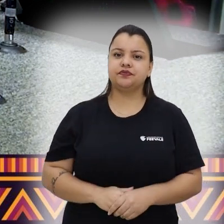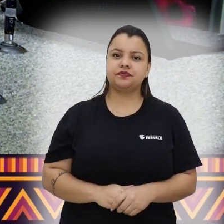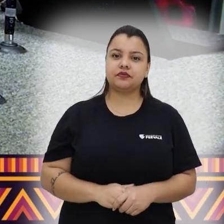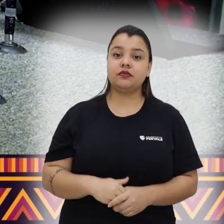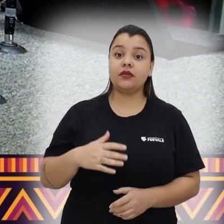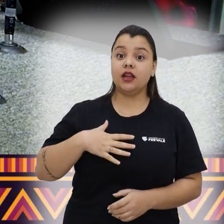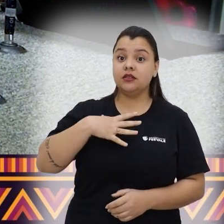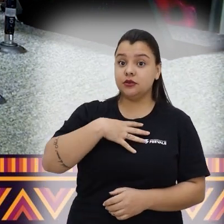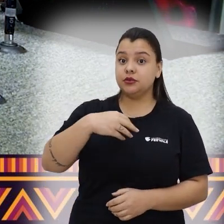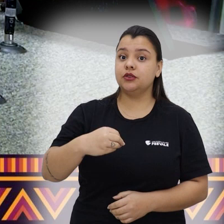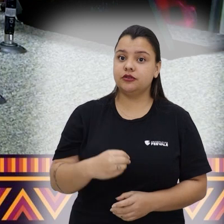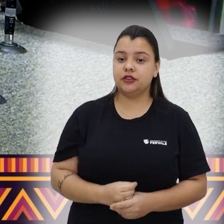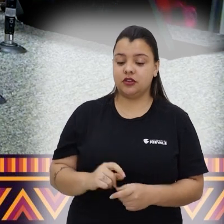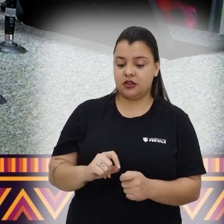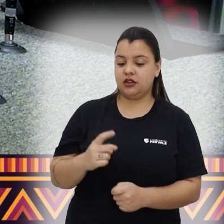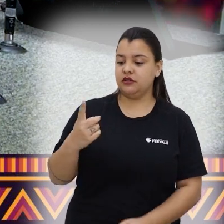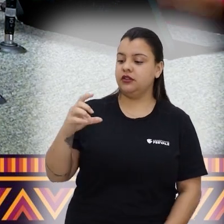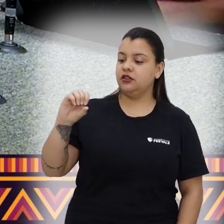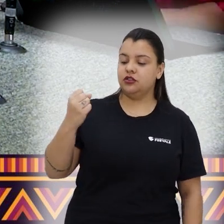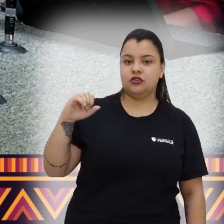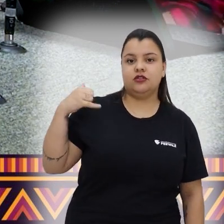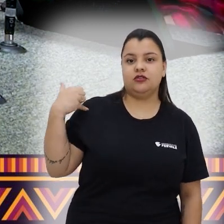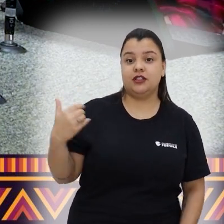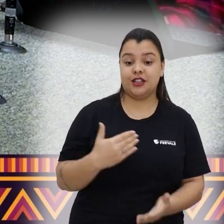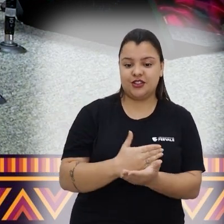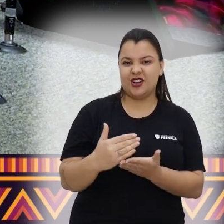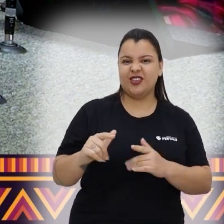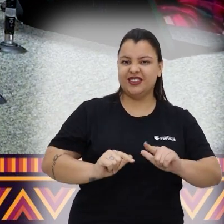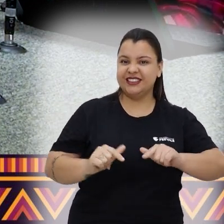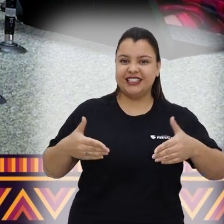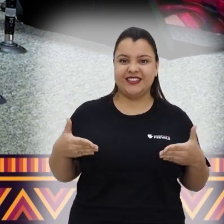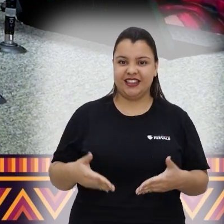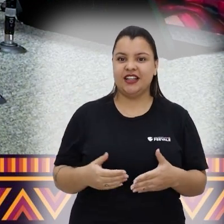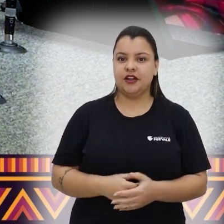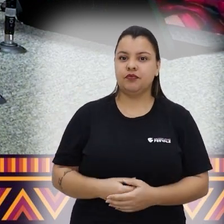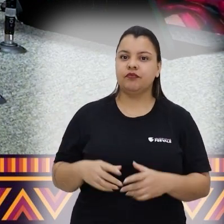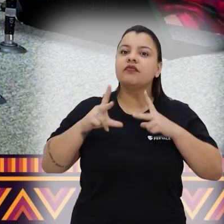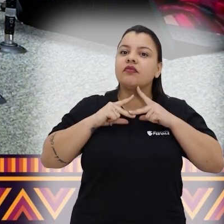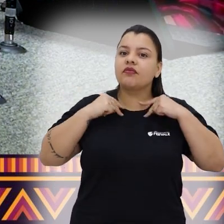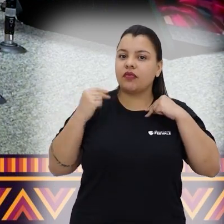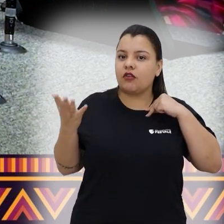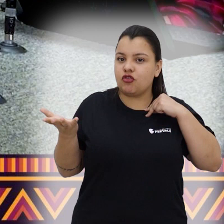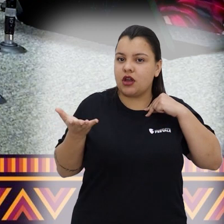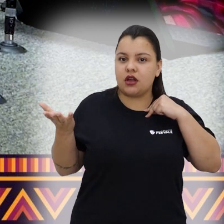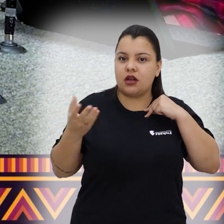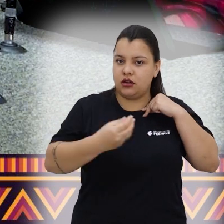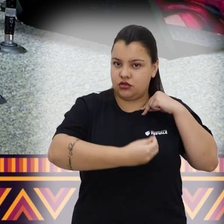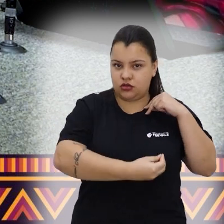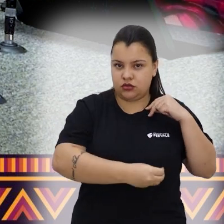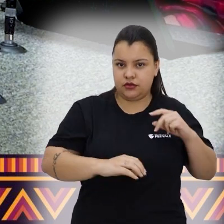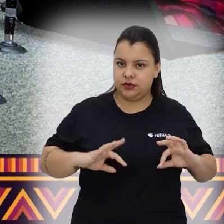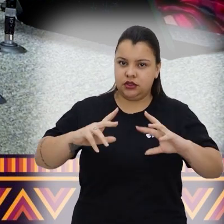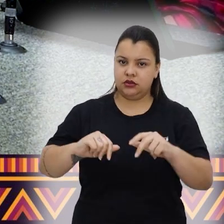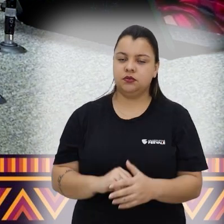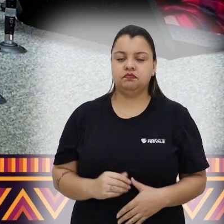do meu filho. Meu filho fez 18 anos, começou a trabalhar agora, né, cara? E eu fui garçom a minha vida toda, né? Todo mundo sabe.